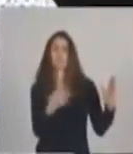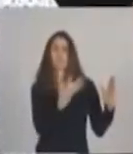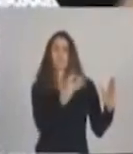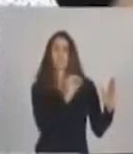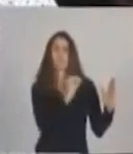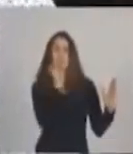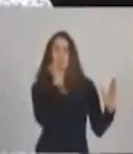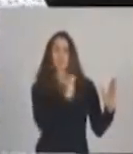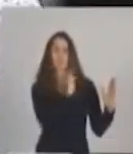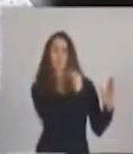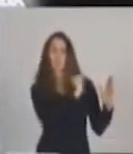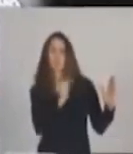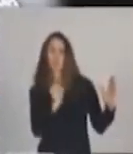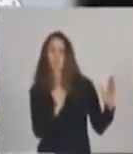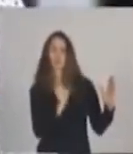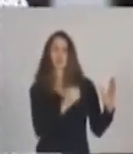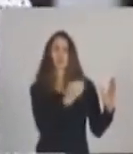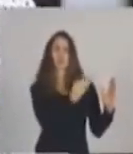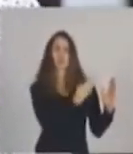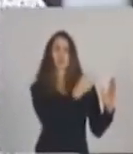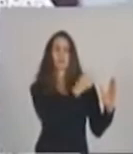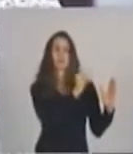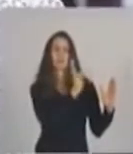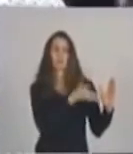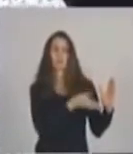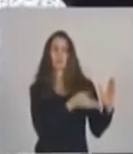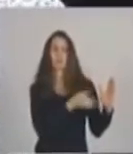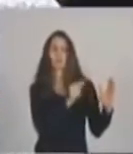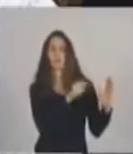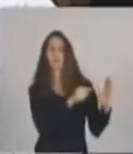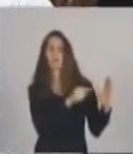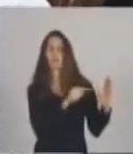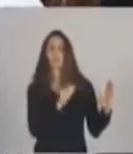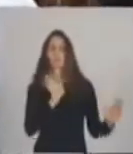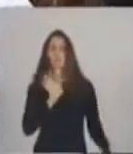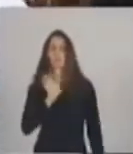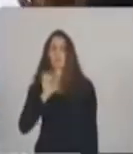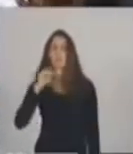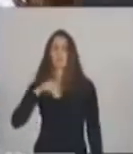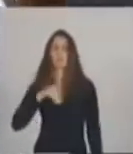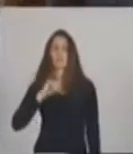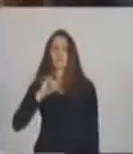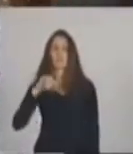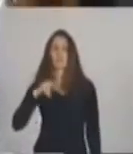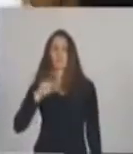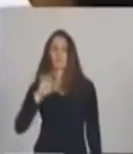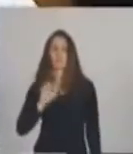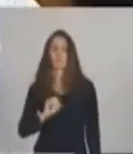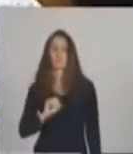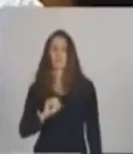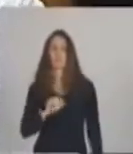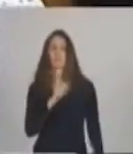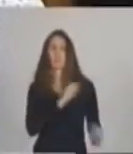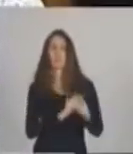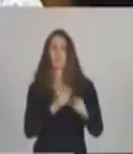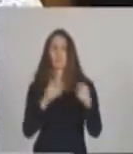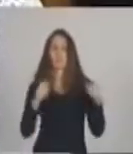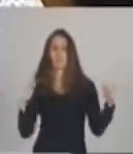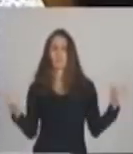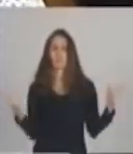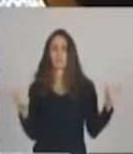nós já estamos com 37 mulheres, ou seja, ao invés de diminuir o nível de homicídio contra as mulheres,